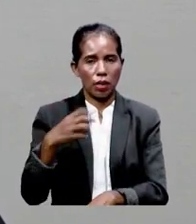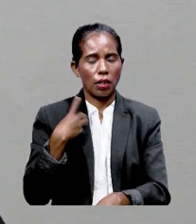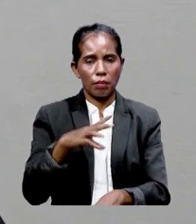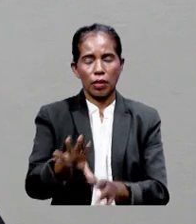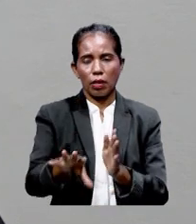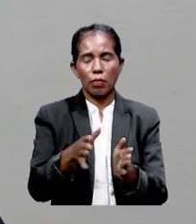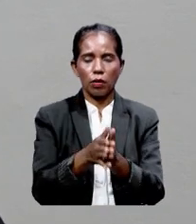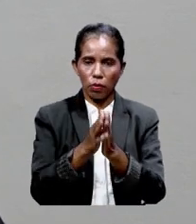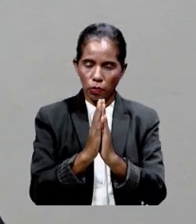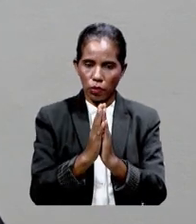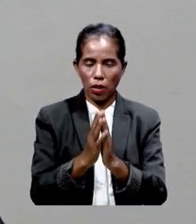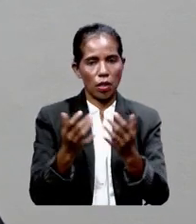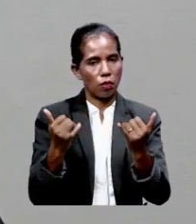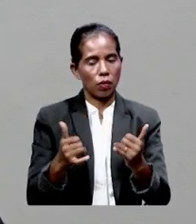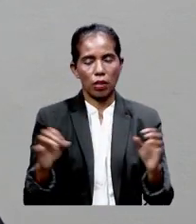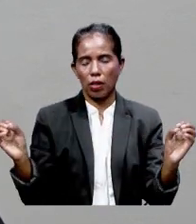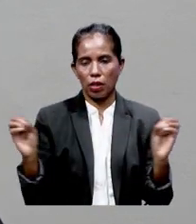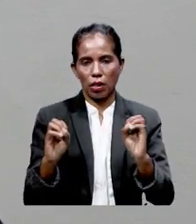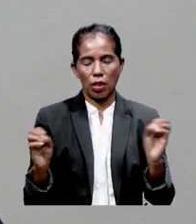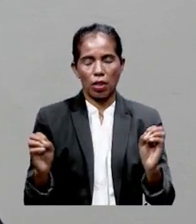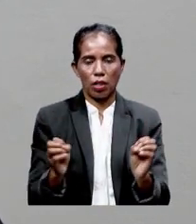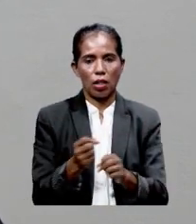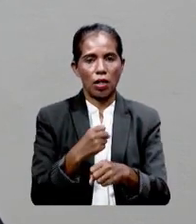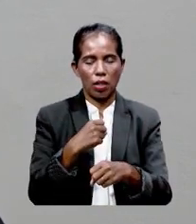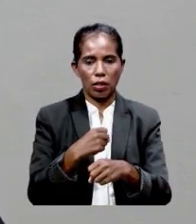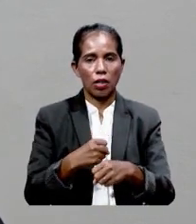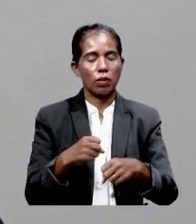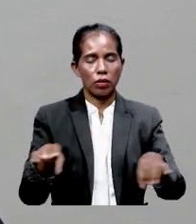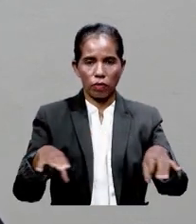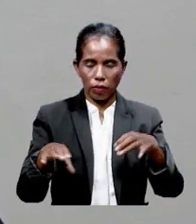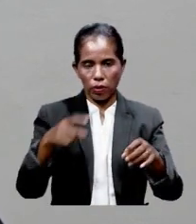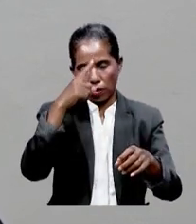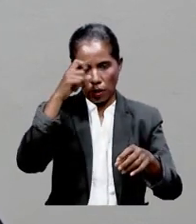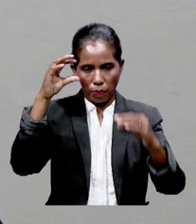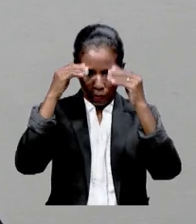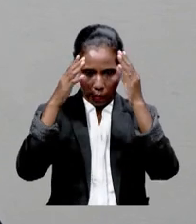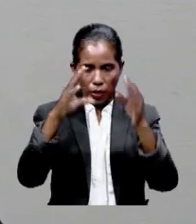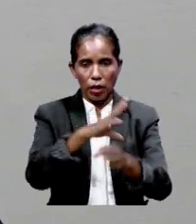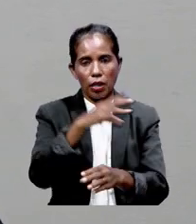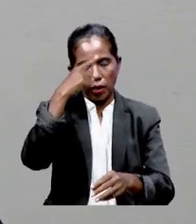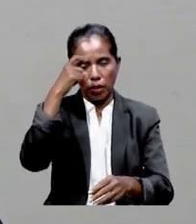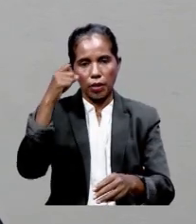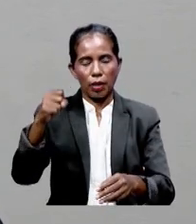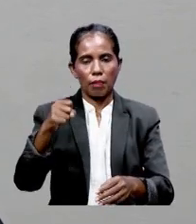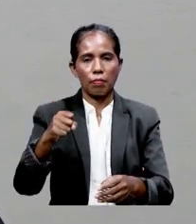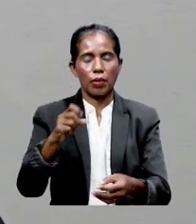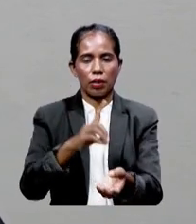balo provisoriamente lá funciona, está uma questão de recursos humanos. Mas solução vai dar